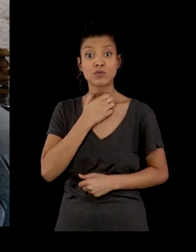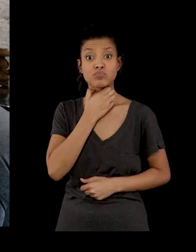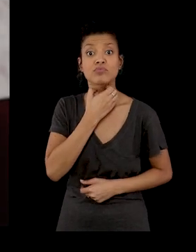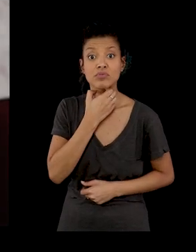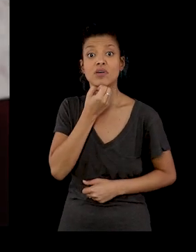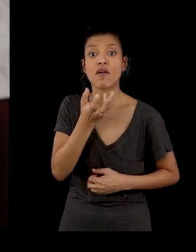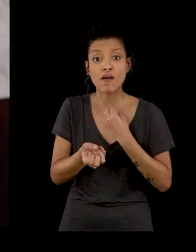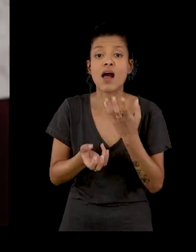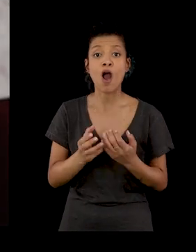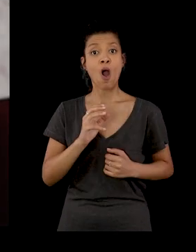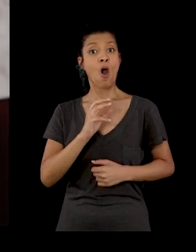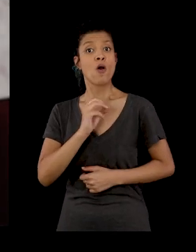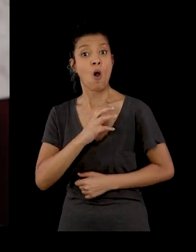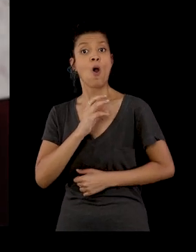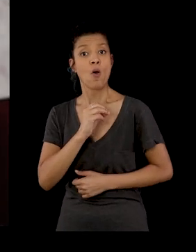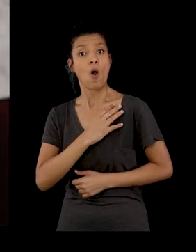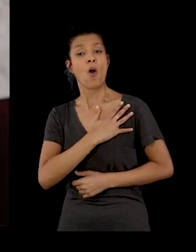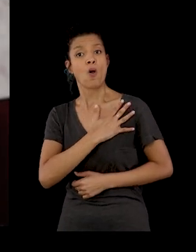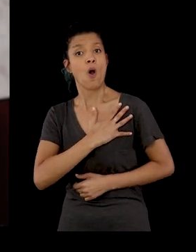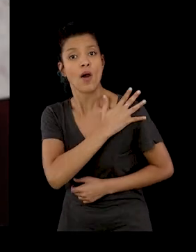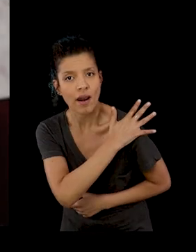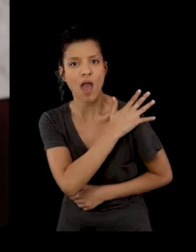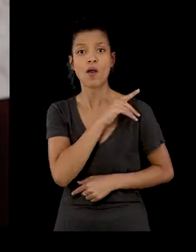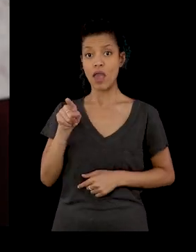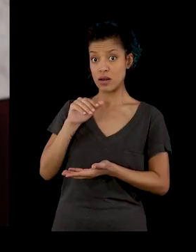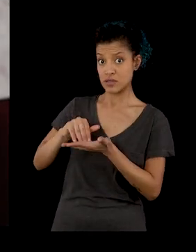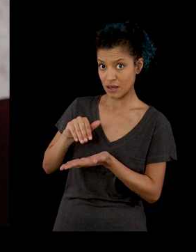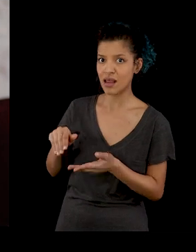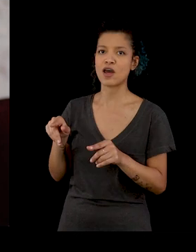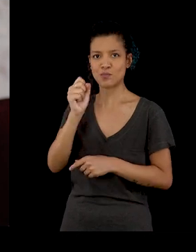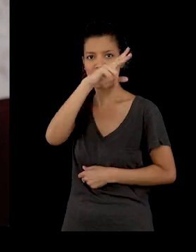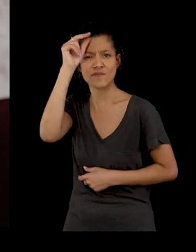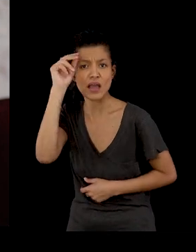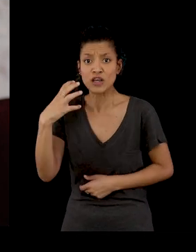ele falava... Cocô, cocô, cocô, coronel. O senhor me respeita?